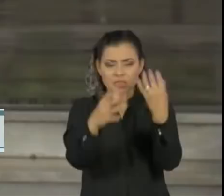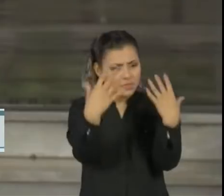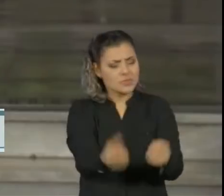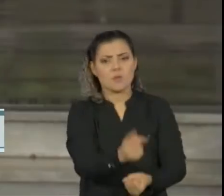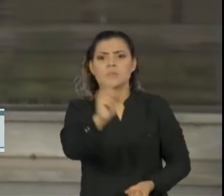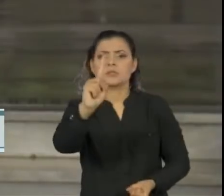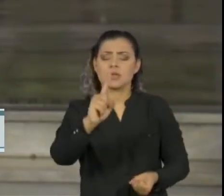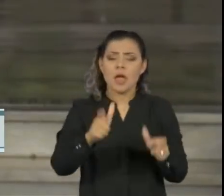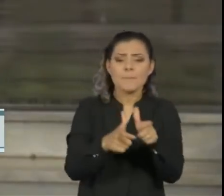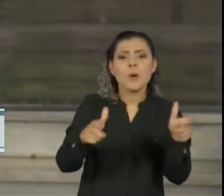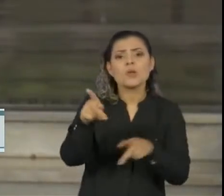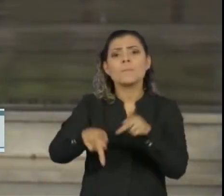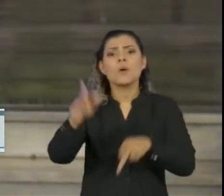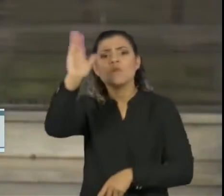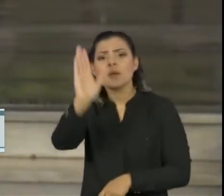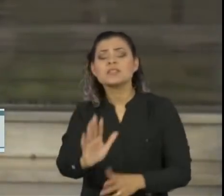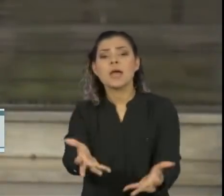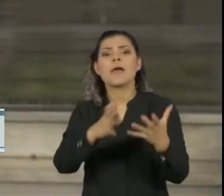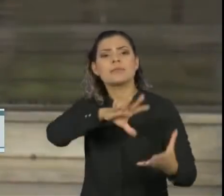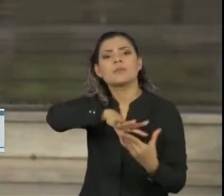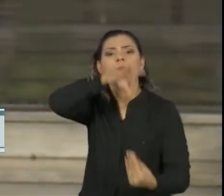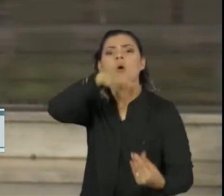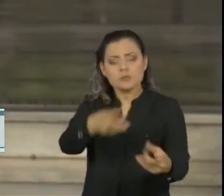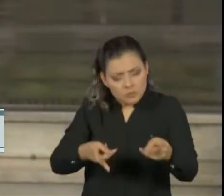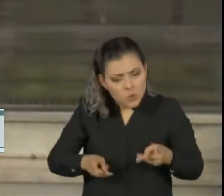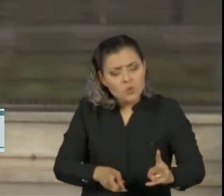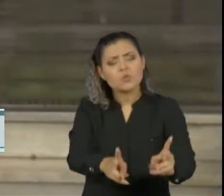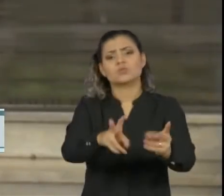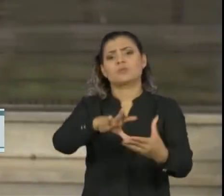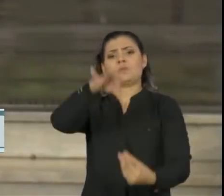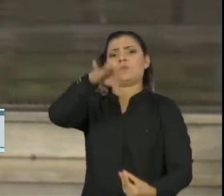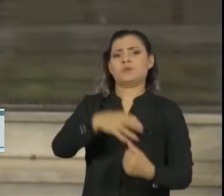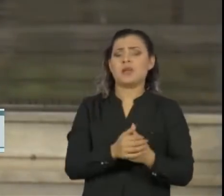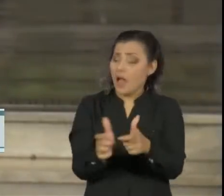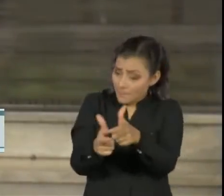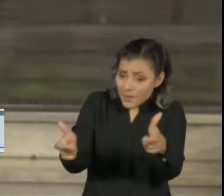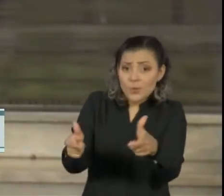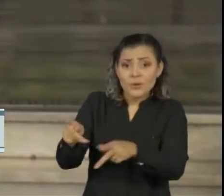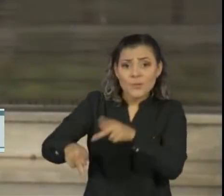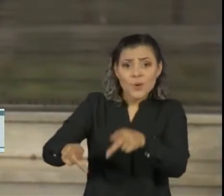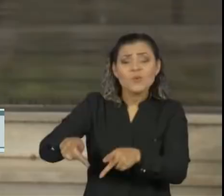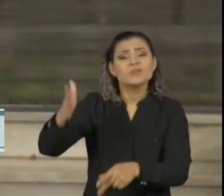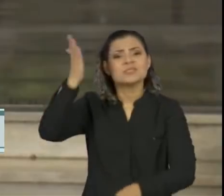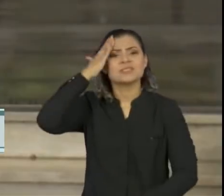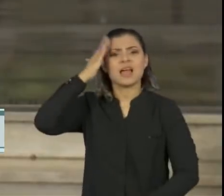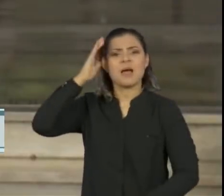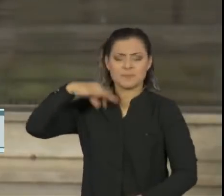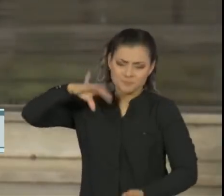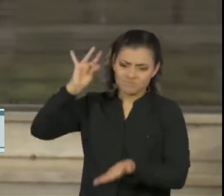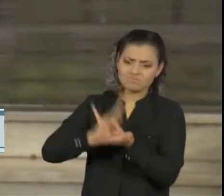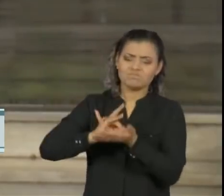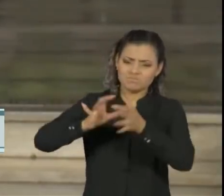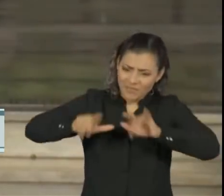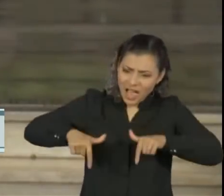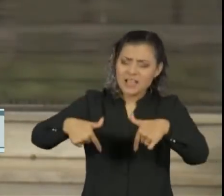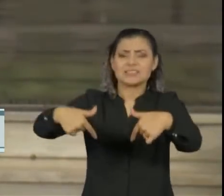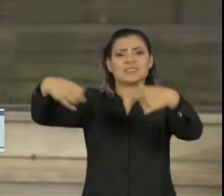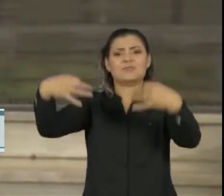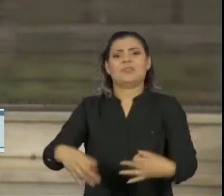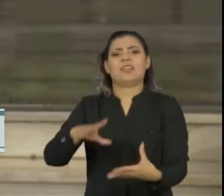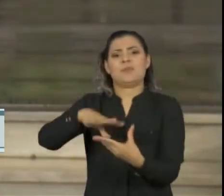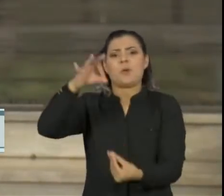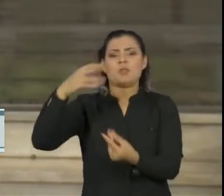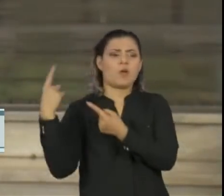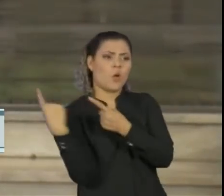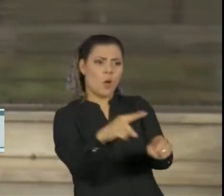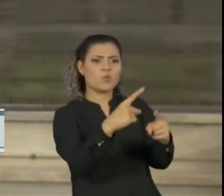A maioria dos brasileiros quer a democracia e a maioria saberá democraticamente